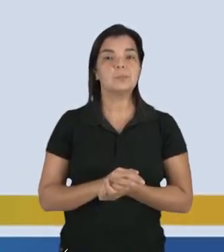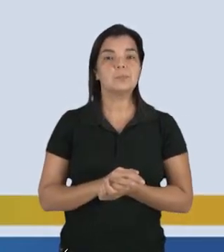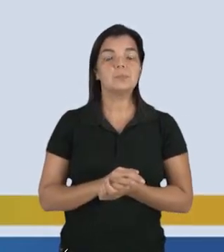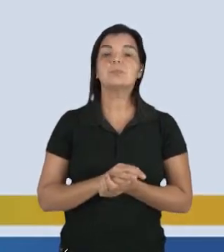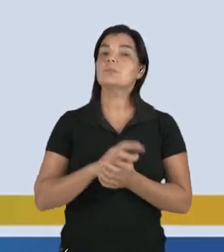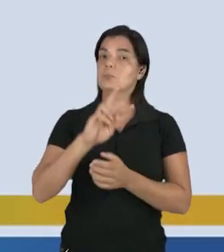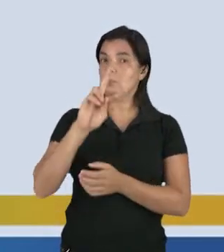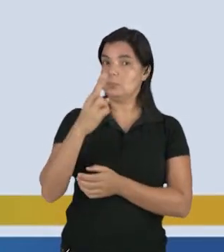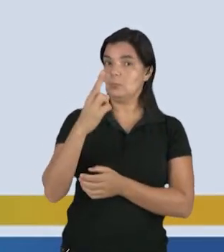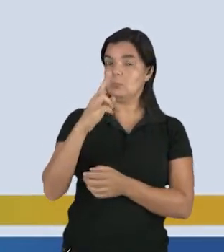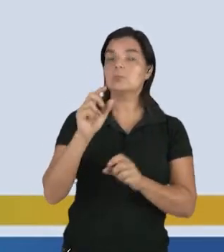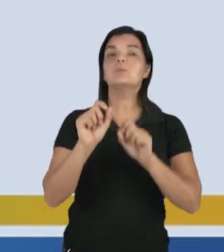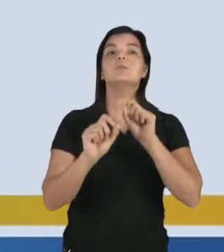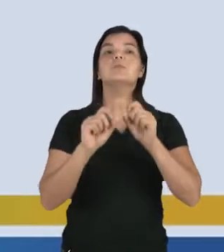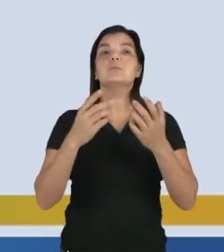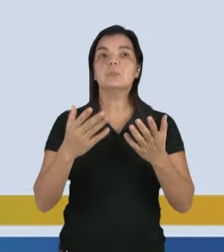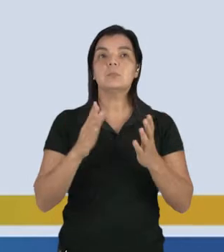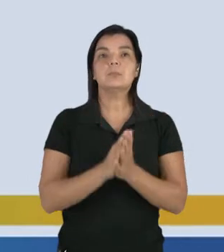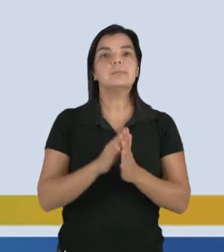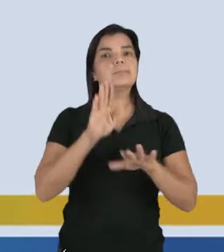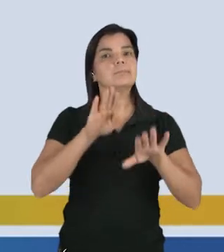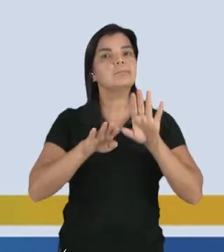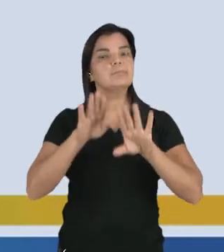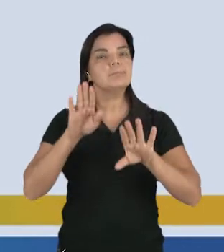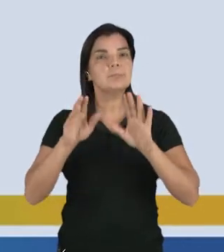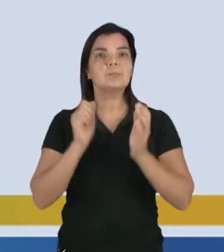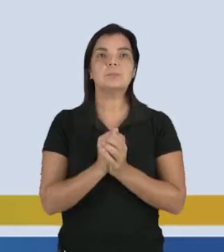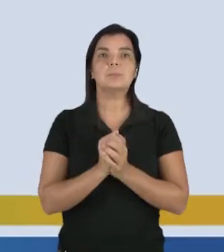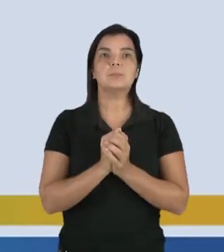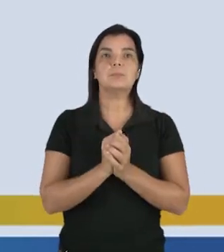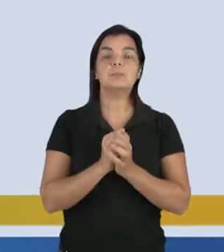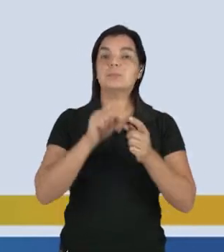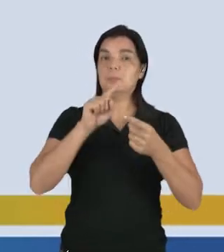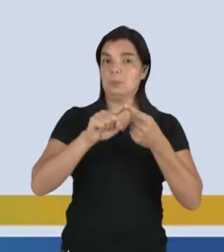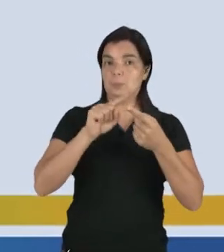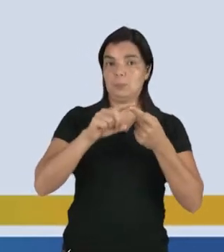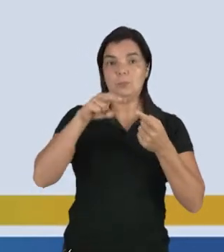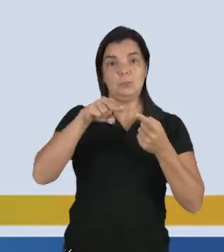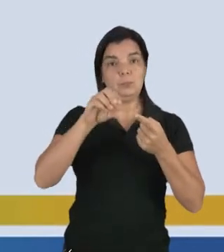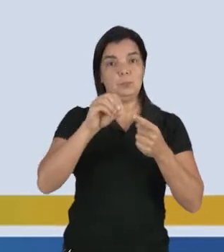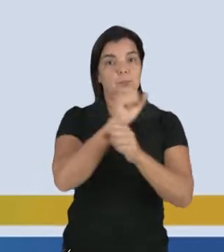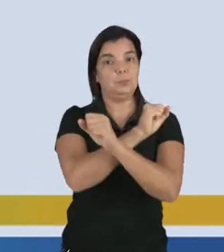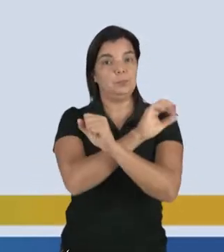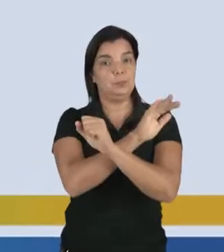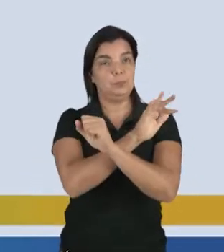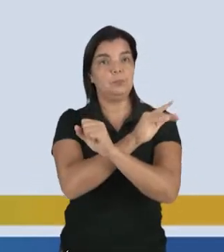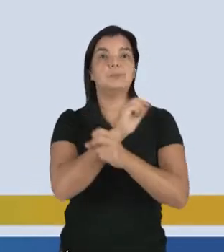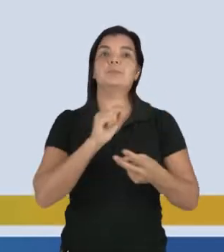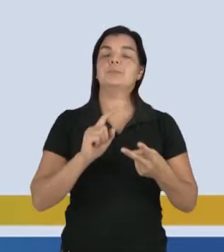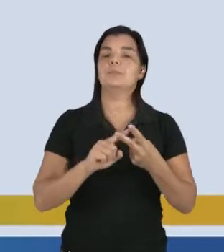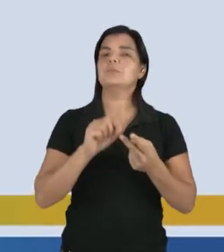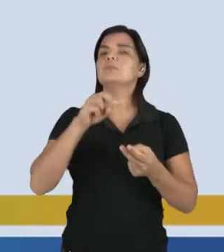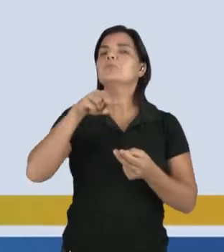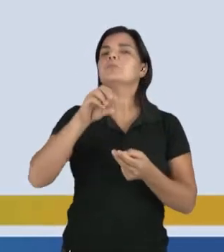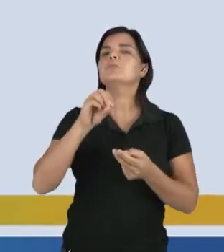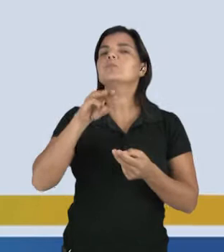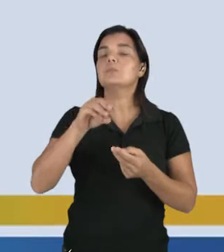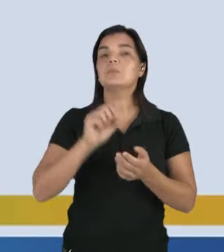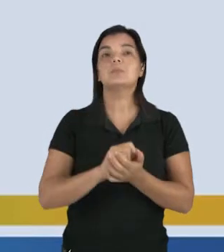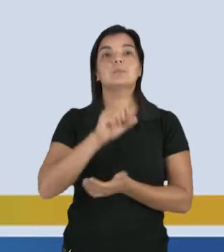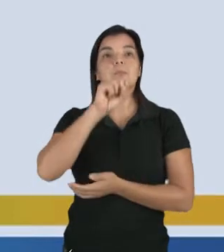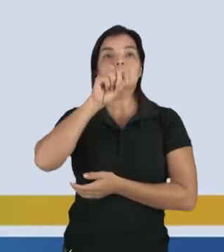os hidrogênios ionizáveis, ele vai determinar, então, se ele é um monoácido. O que